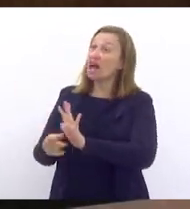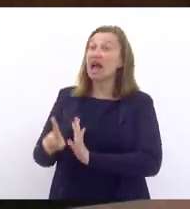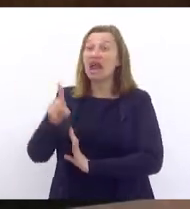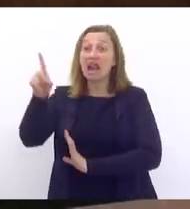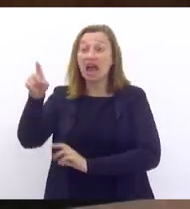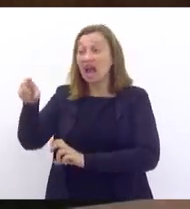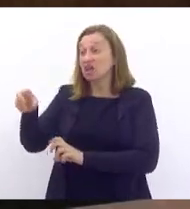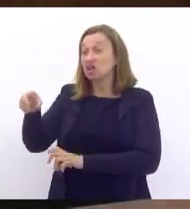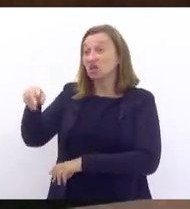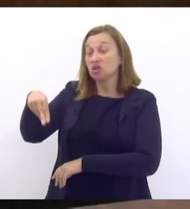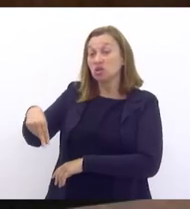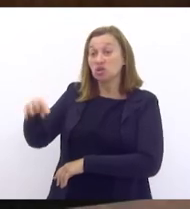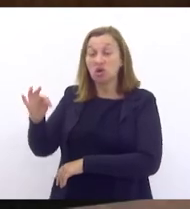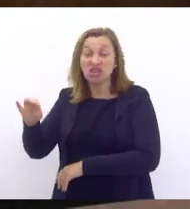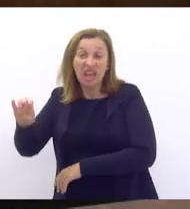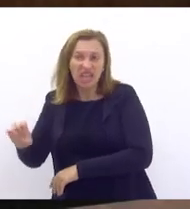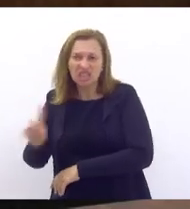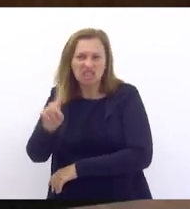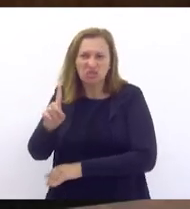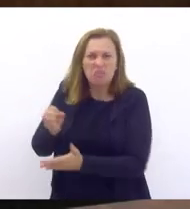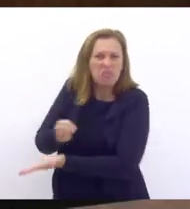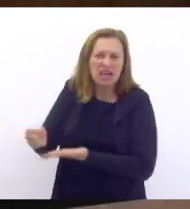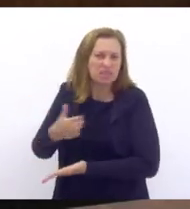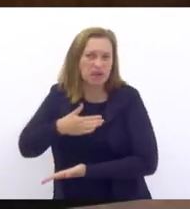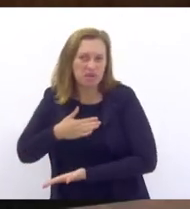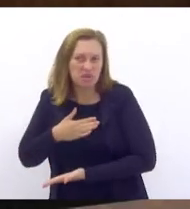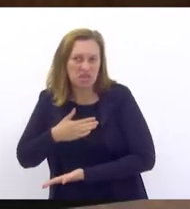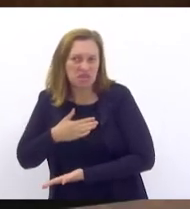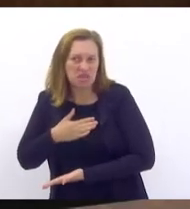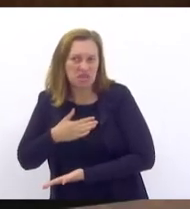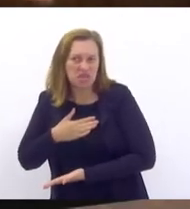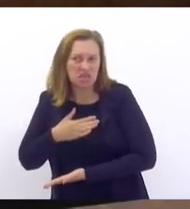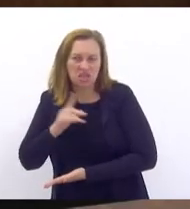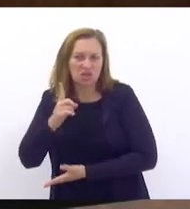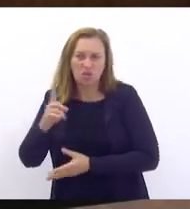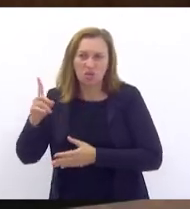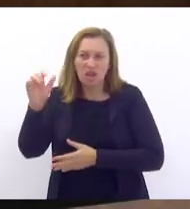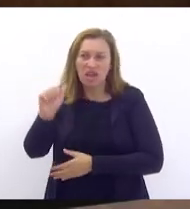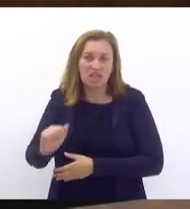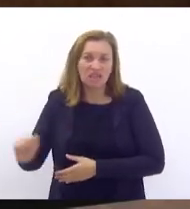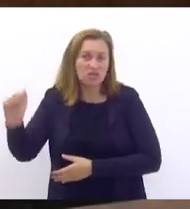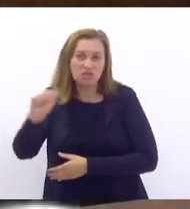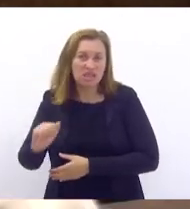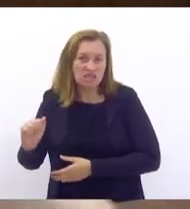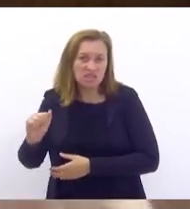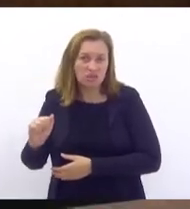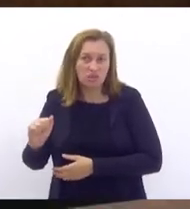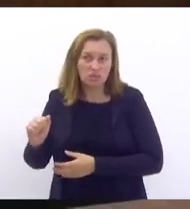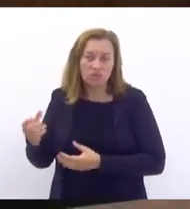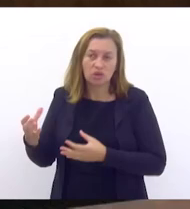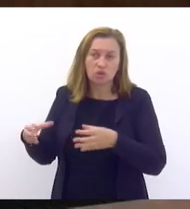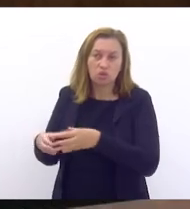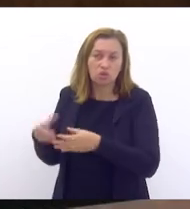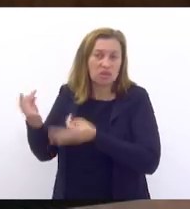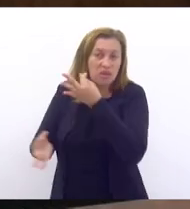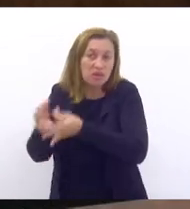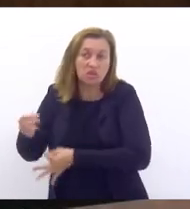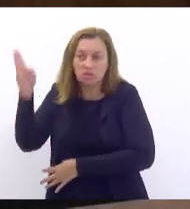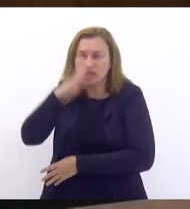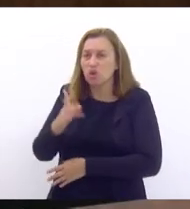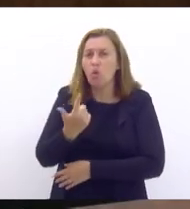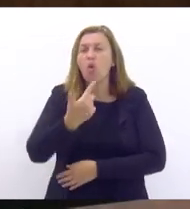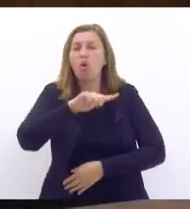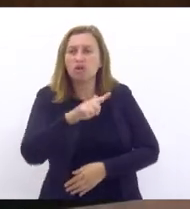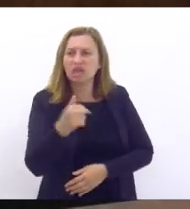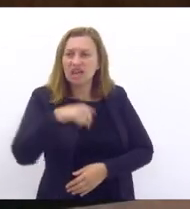do Nordeste, que não é base para mim, aliás, nem é filiada na Federação das Comunidades Terapêuticas no Brasil, ou qualquer outra, que